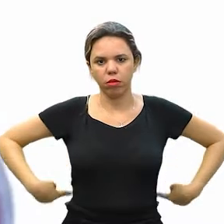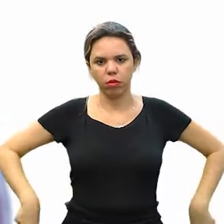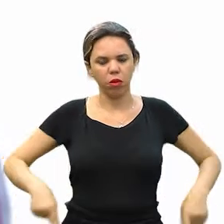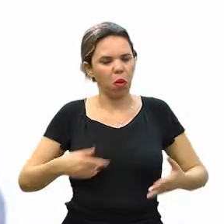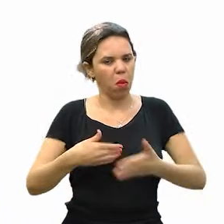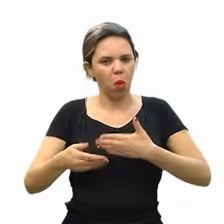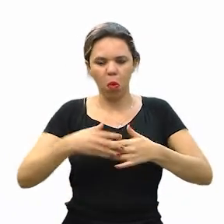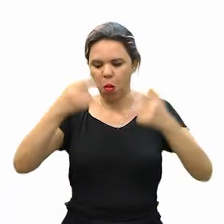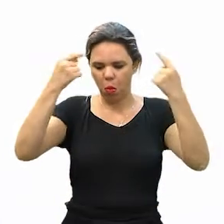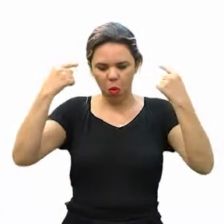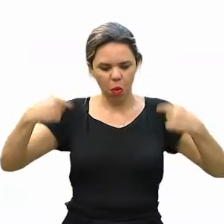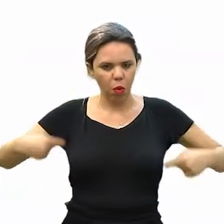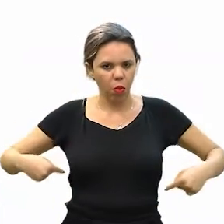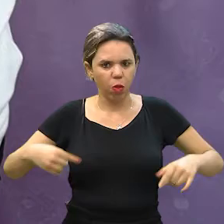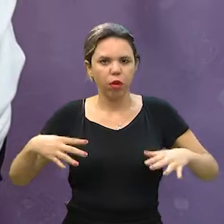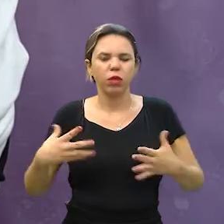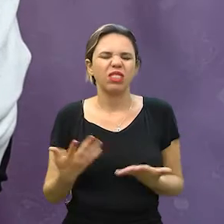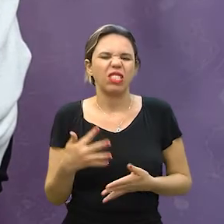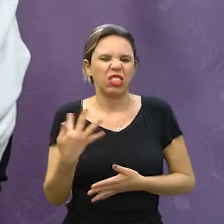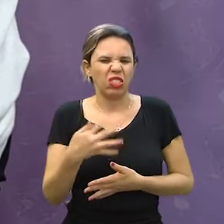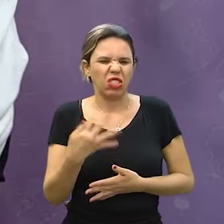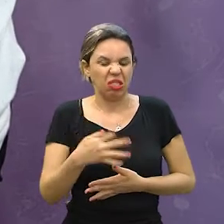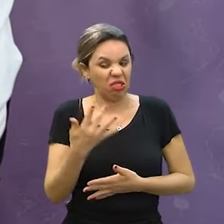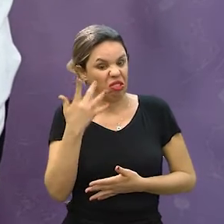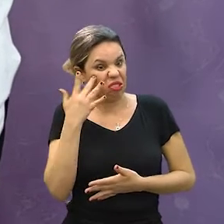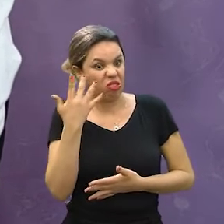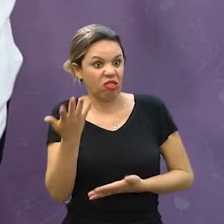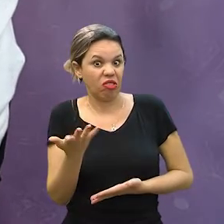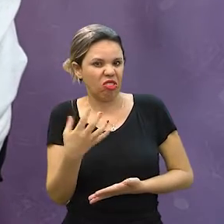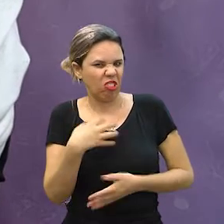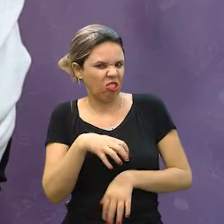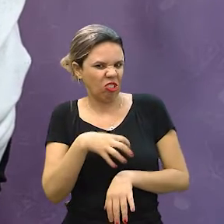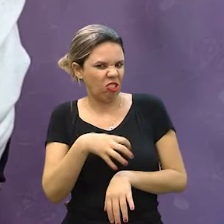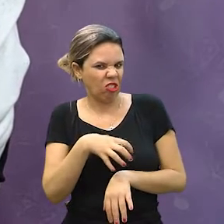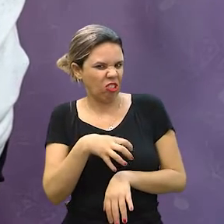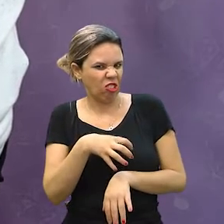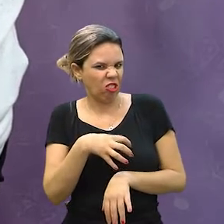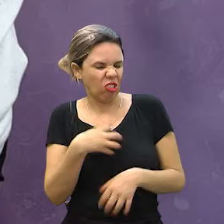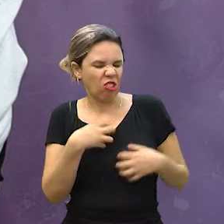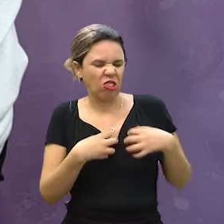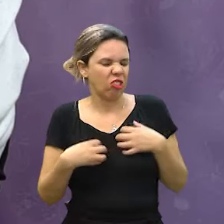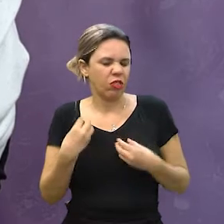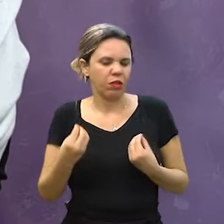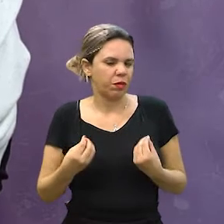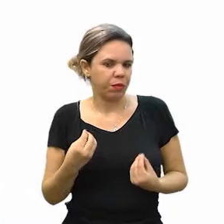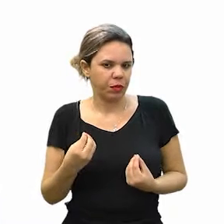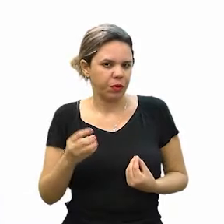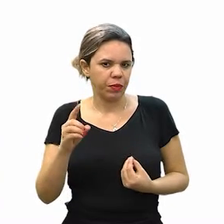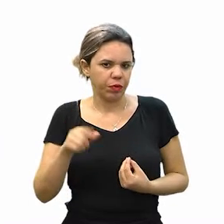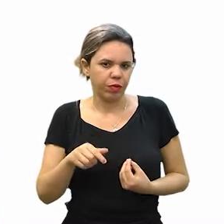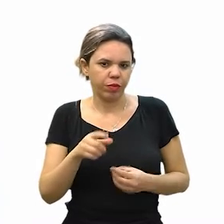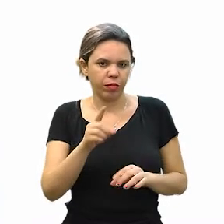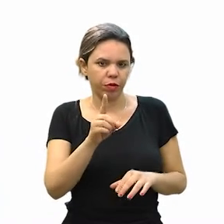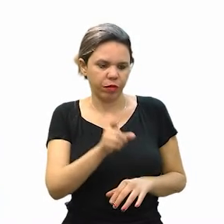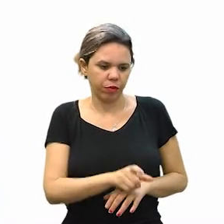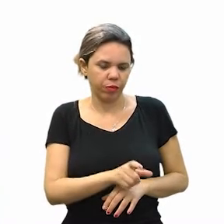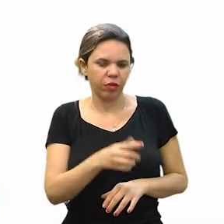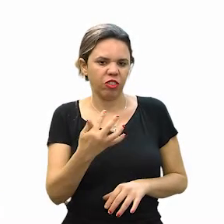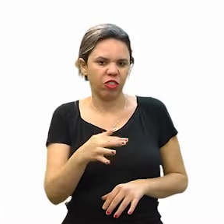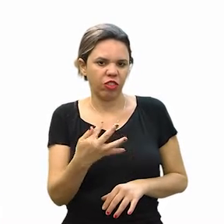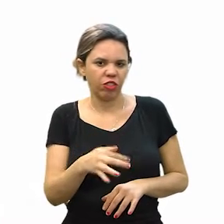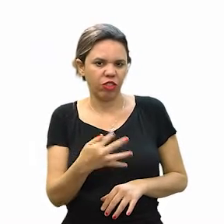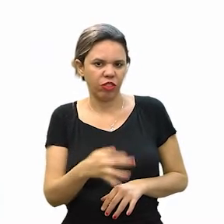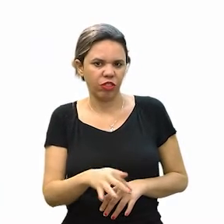pode aparecer em qualquer parte do corpo. E dói muito, doutor? Coça, incomoda? Como que é? O paciente queixam